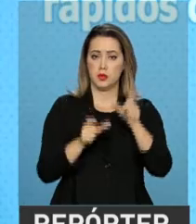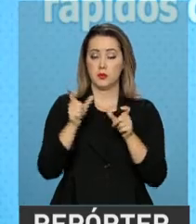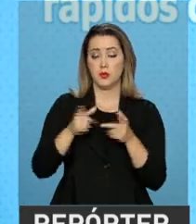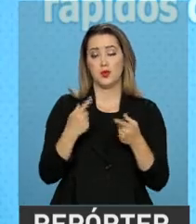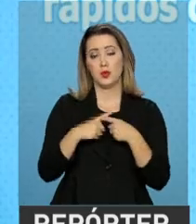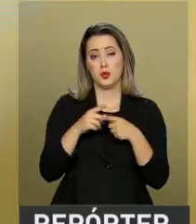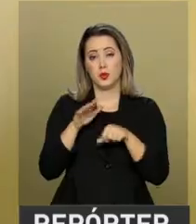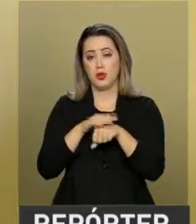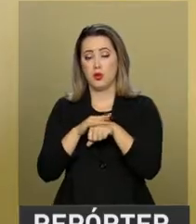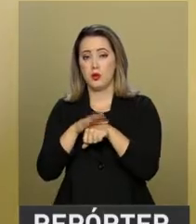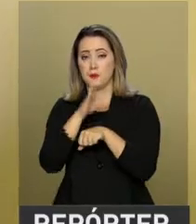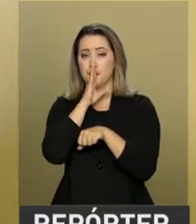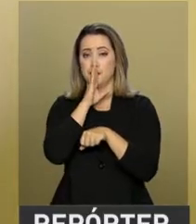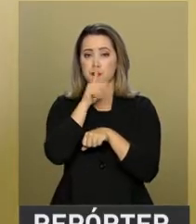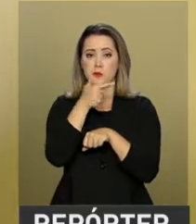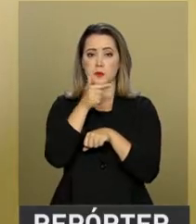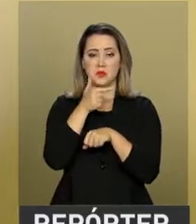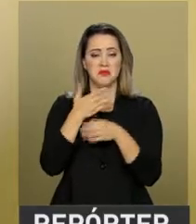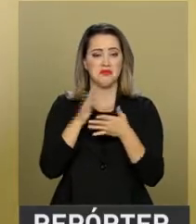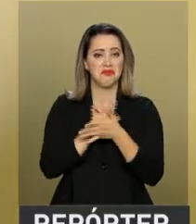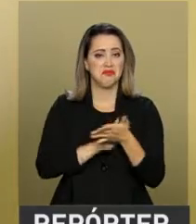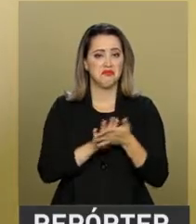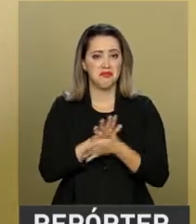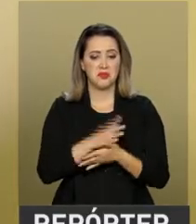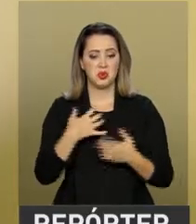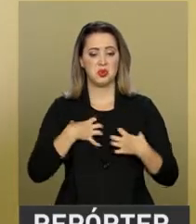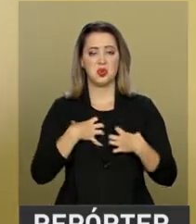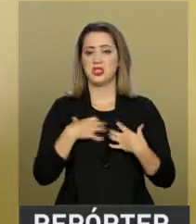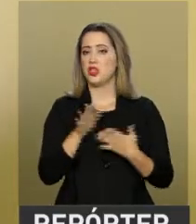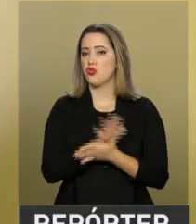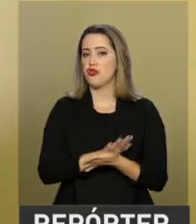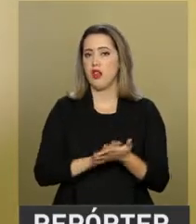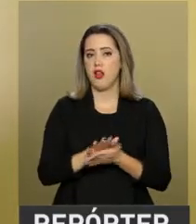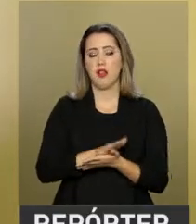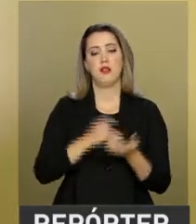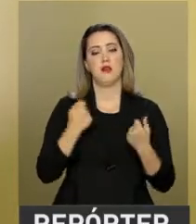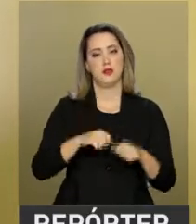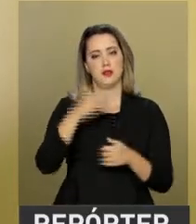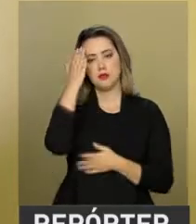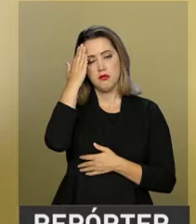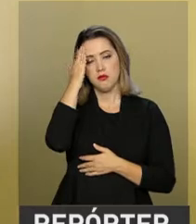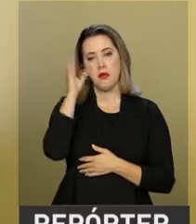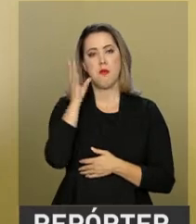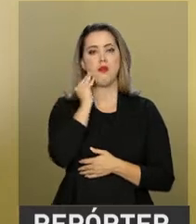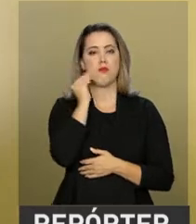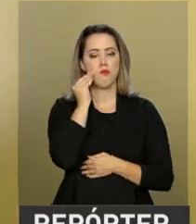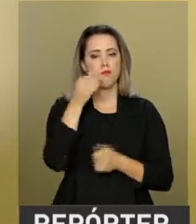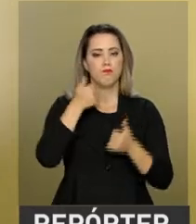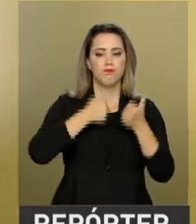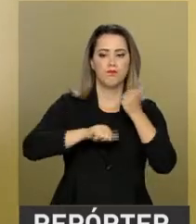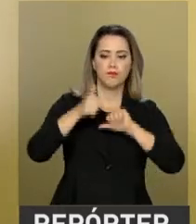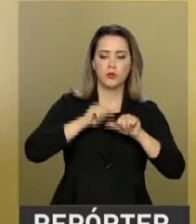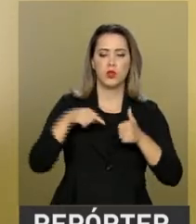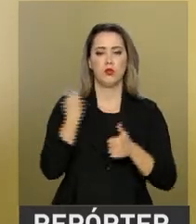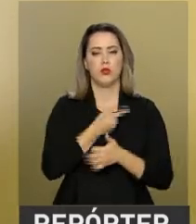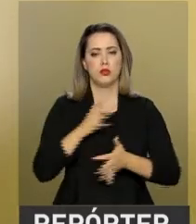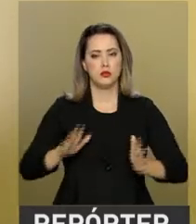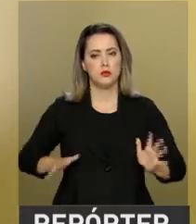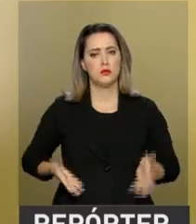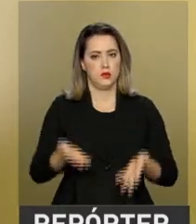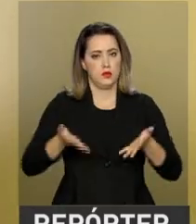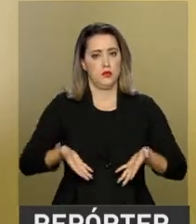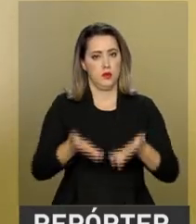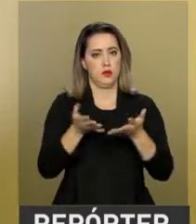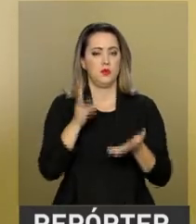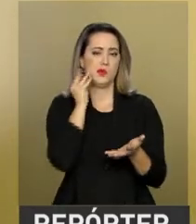e assintomática então as pessoas têm não sabem ea gente vai procurar incentivar a